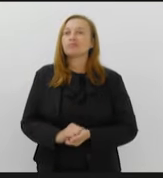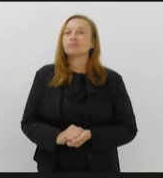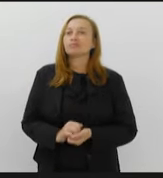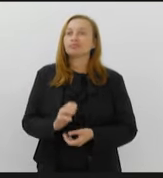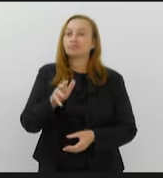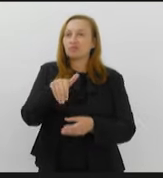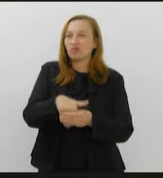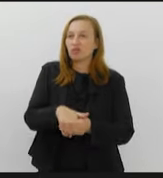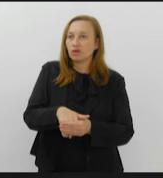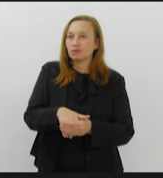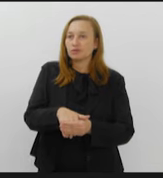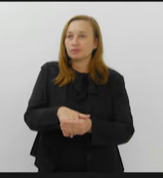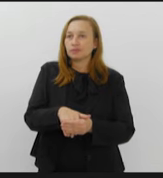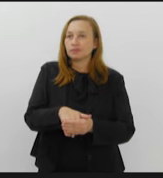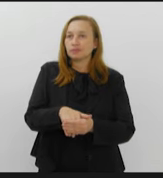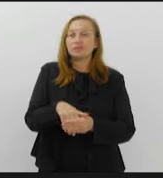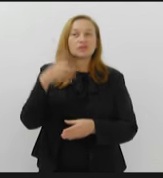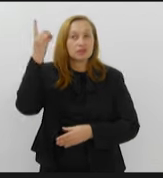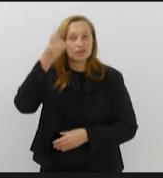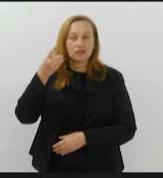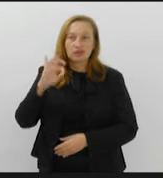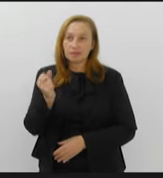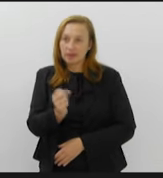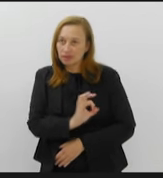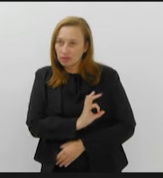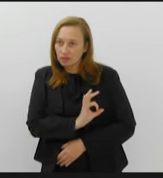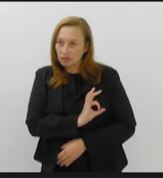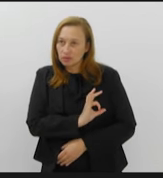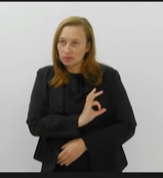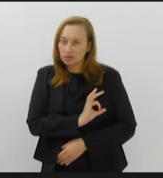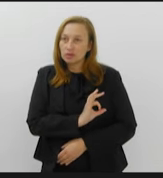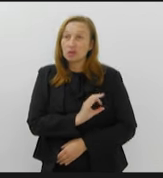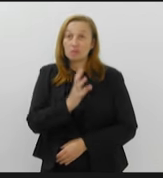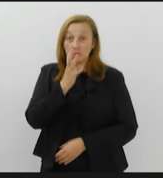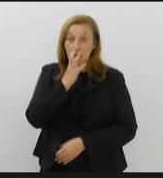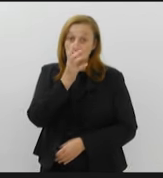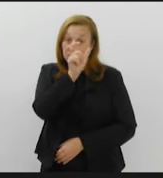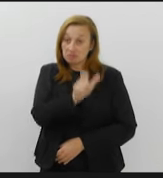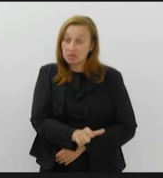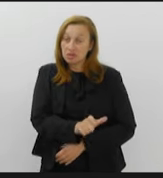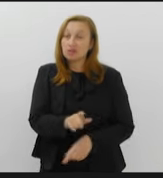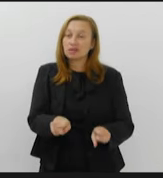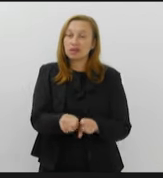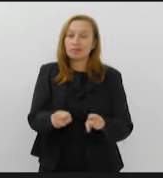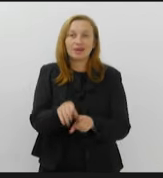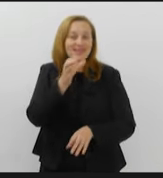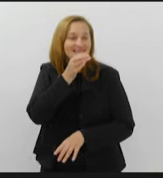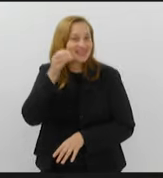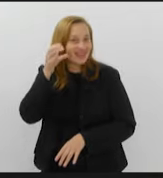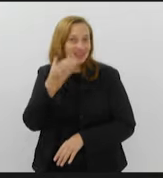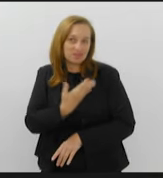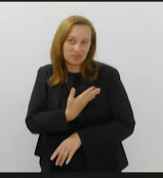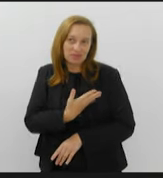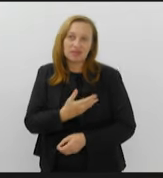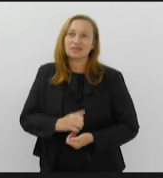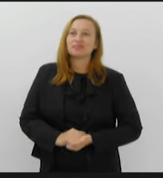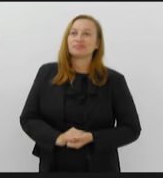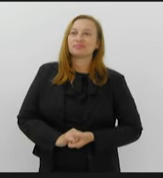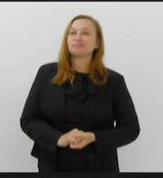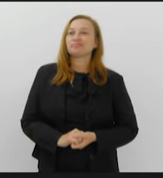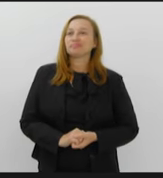Quero consignar meu voto aí à deputada Marta Rocha, eu sou que admiro muito, e a minha amiga aí, Célia Jordão.